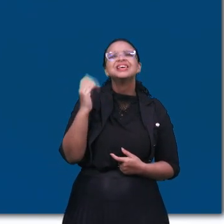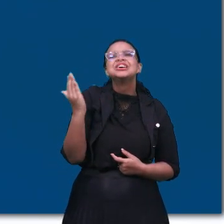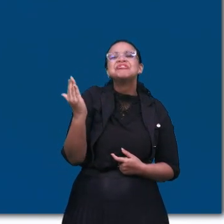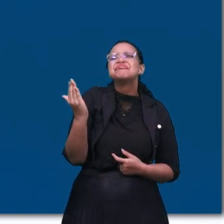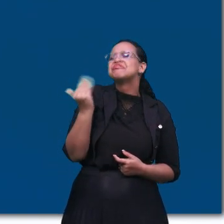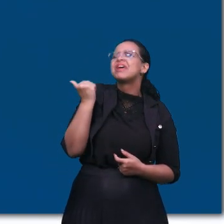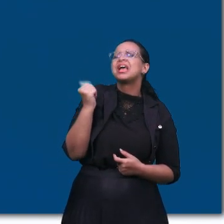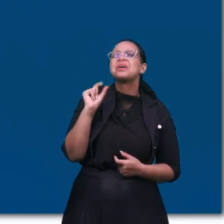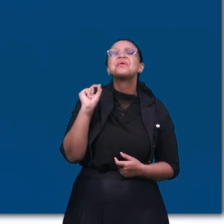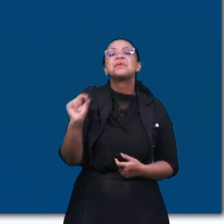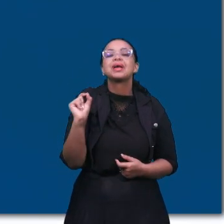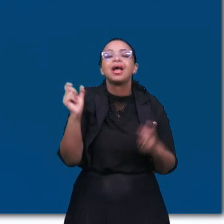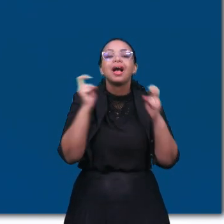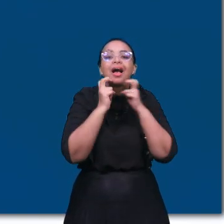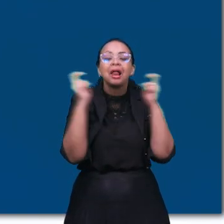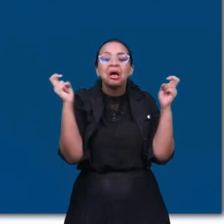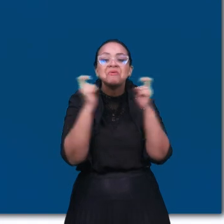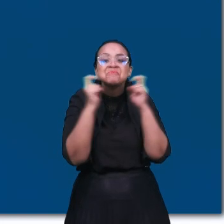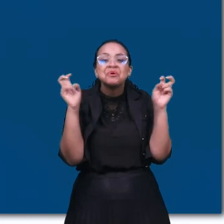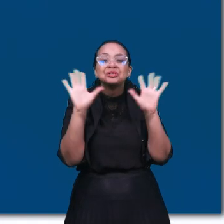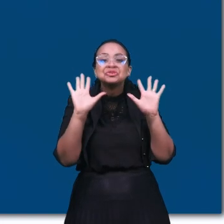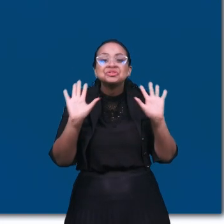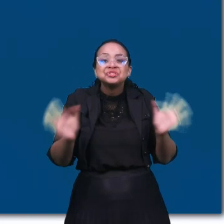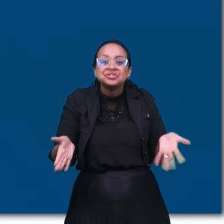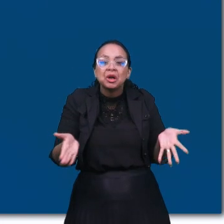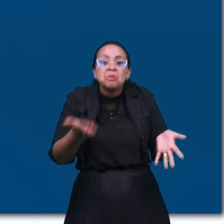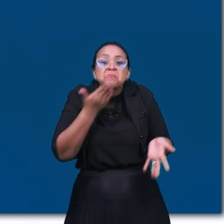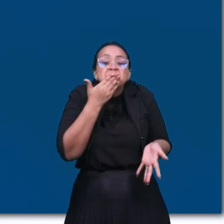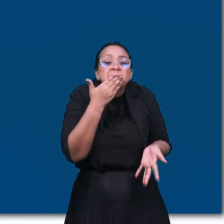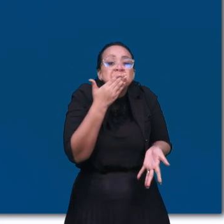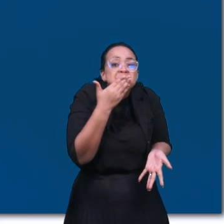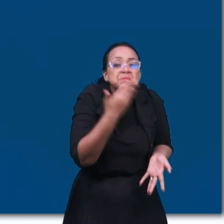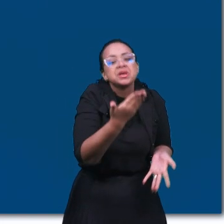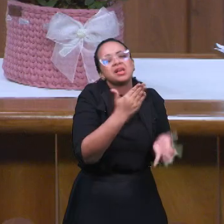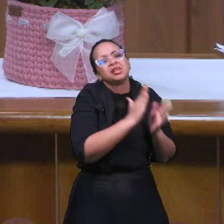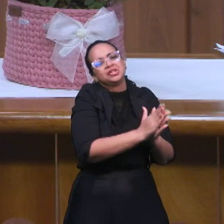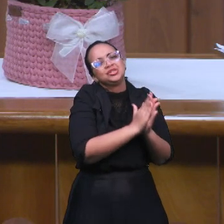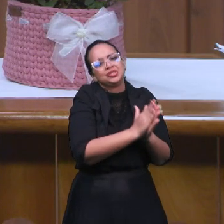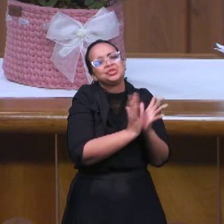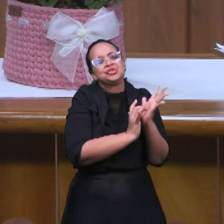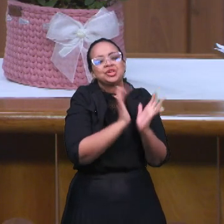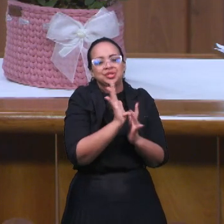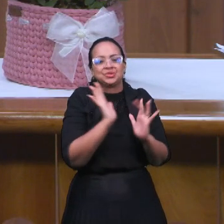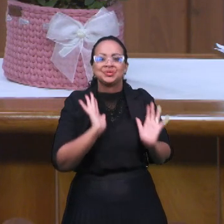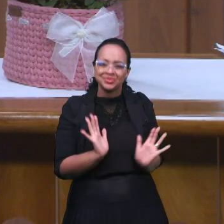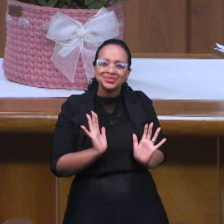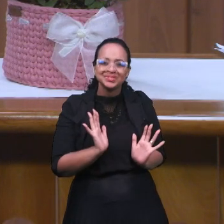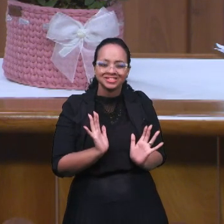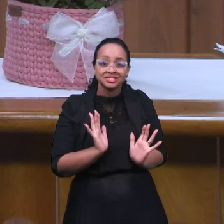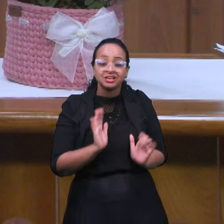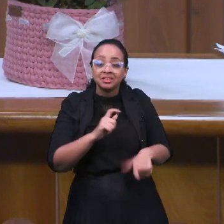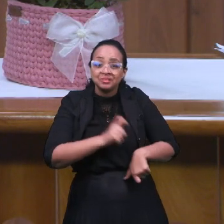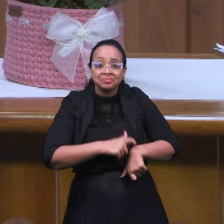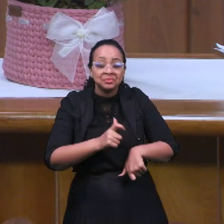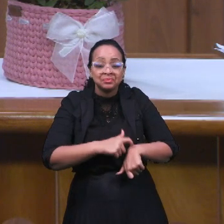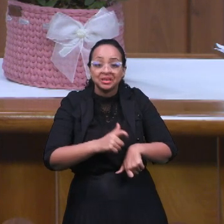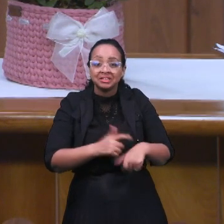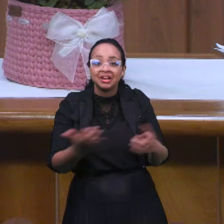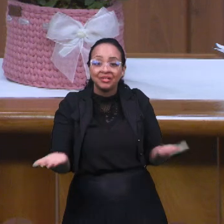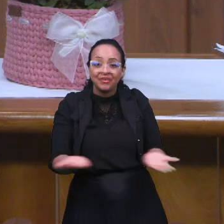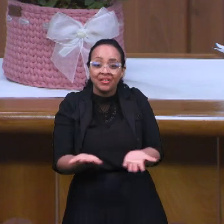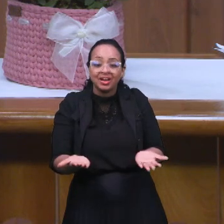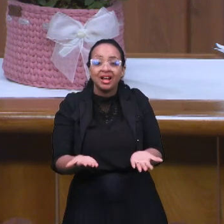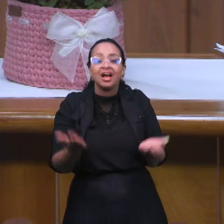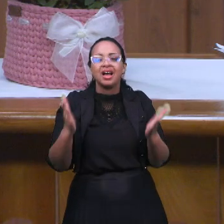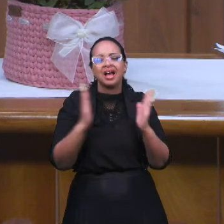é um clamor, é um apelo de Jesus para esse momento. A igreja que